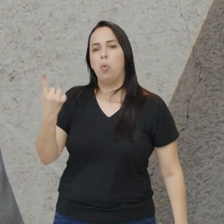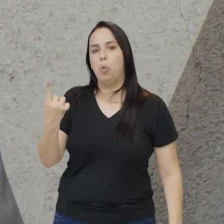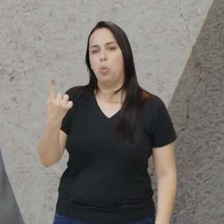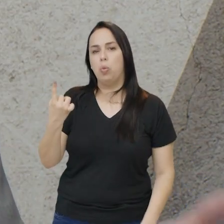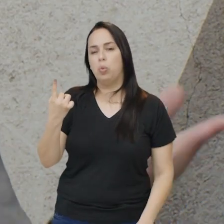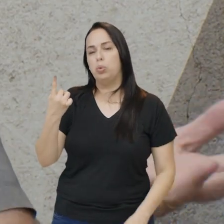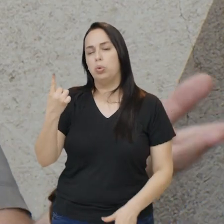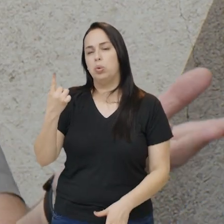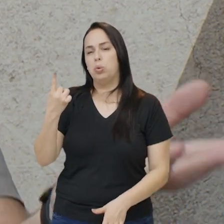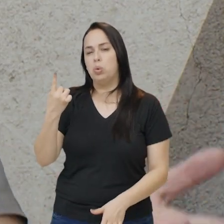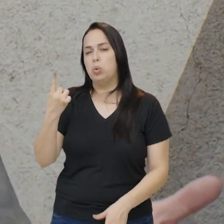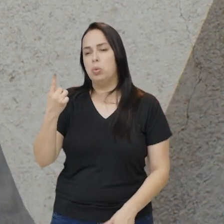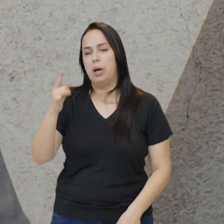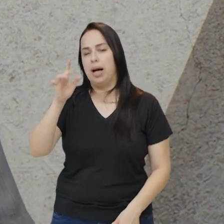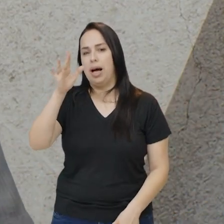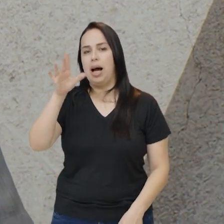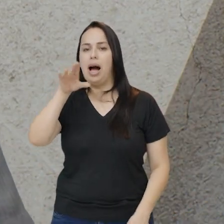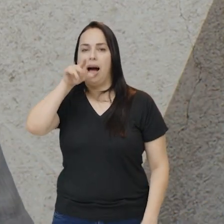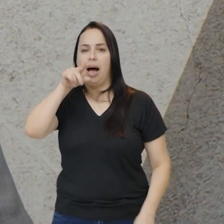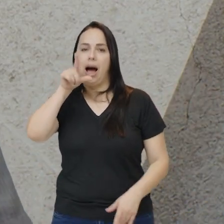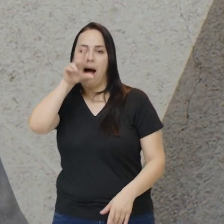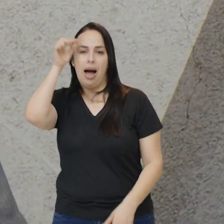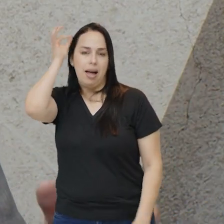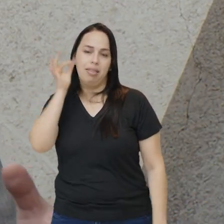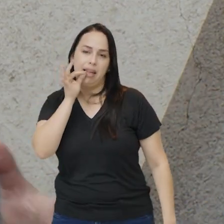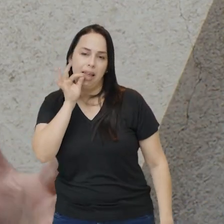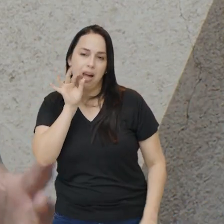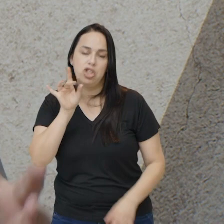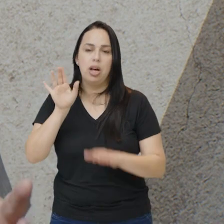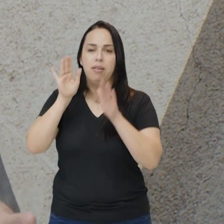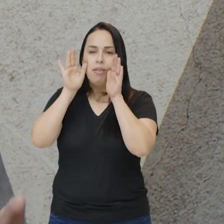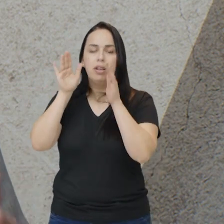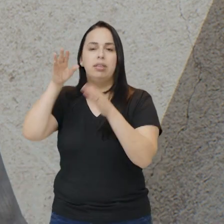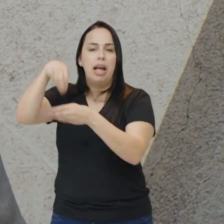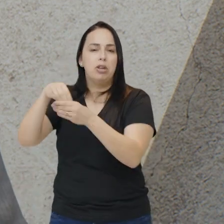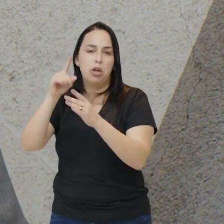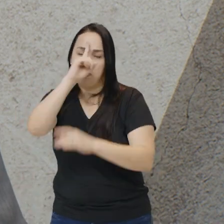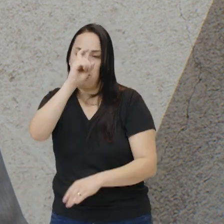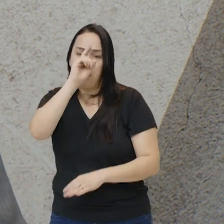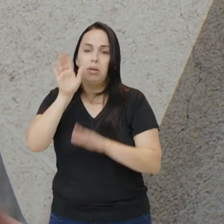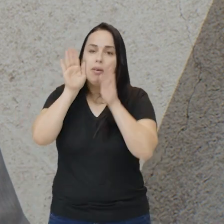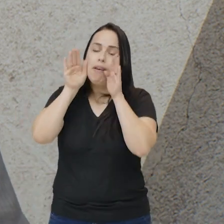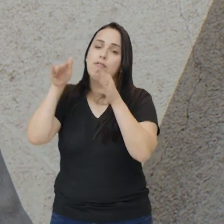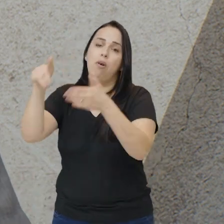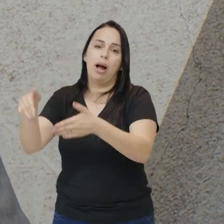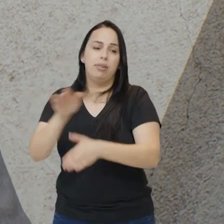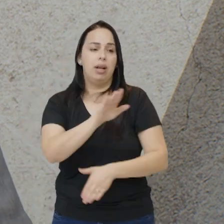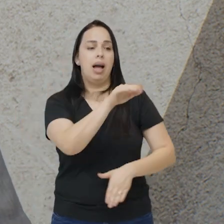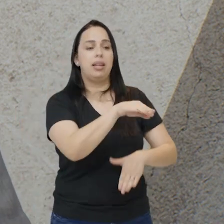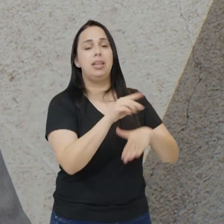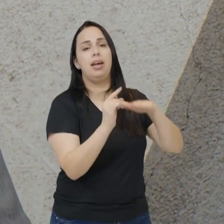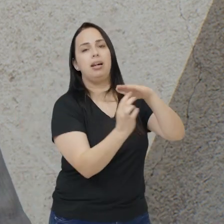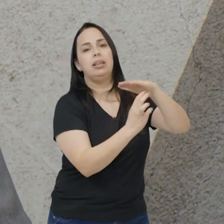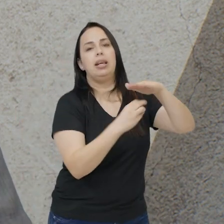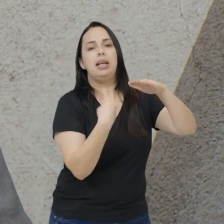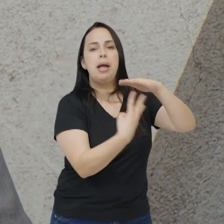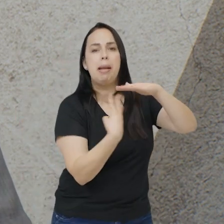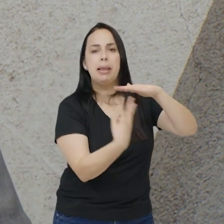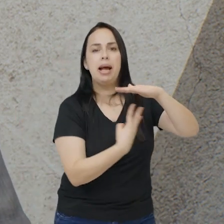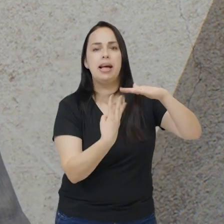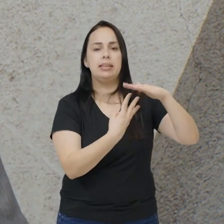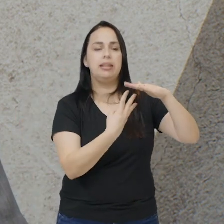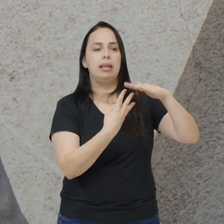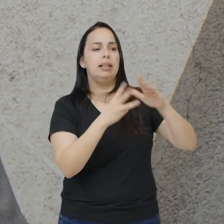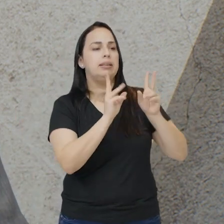exemplo, que atende num hospital, como vocês citaram, ele vai ser muito mais focado àquele nicho, àquele segmento, né? E aí,